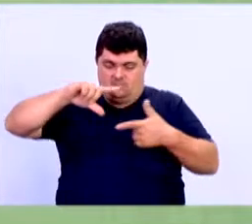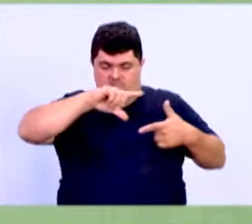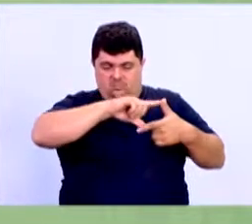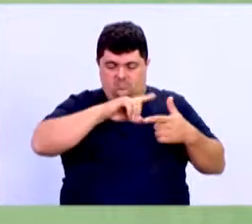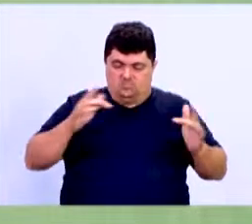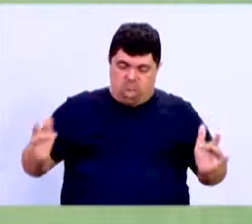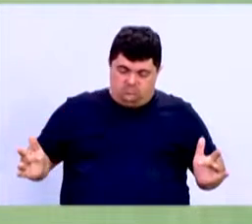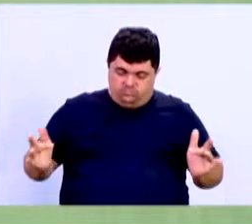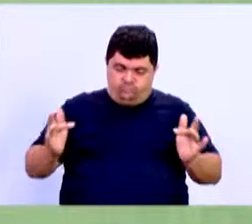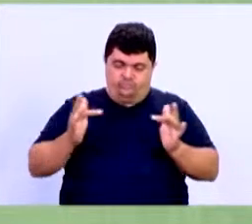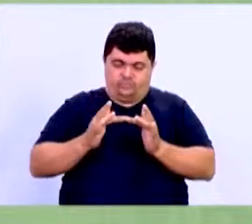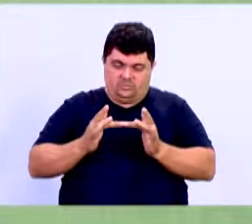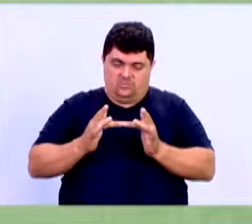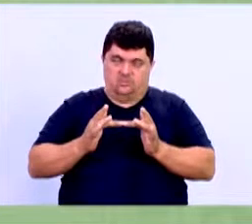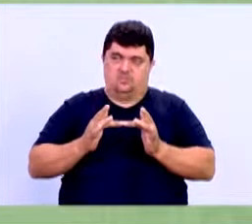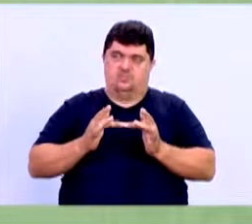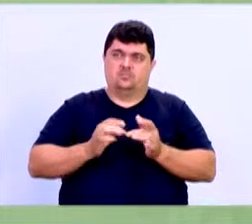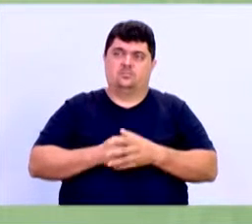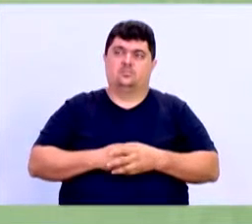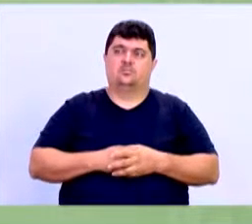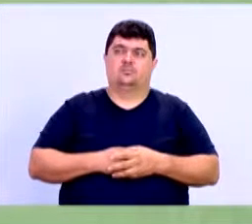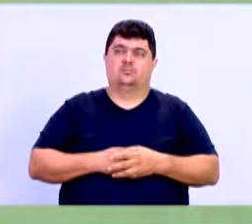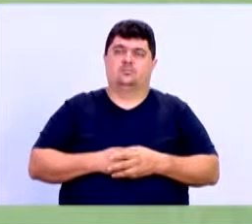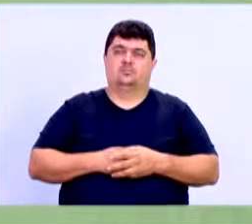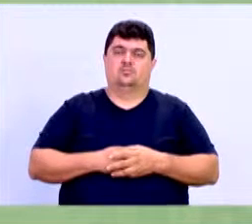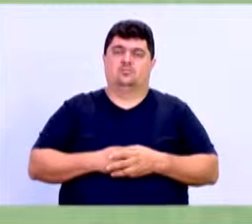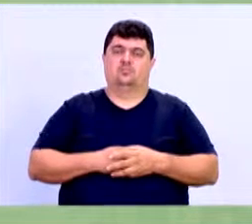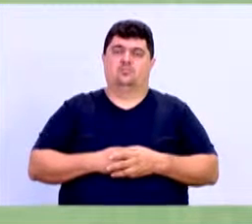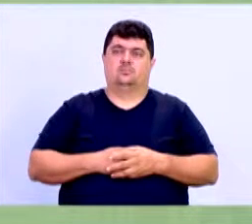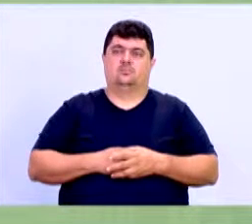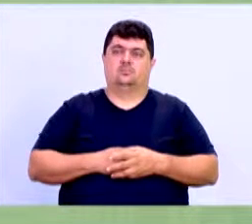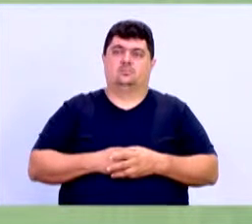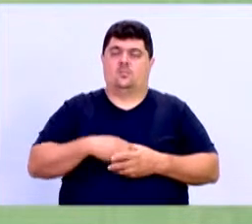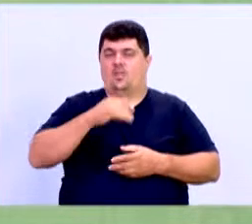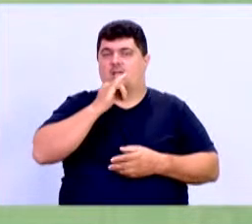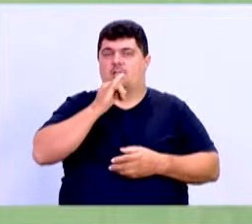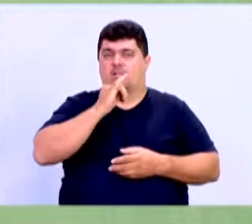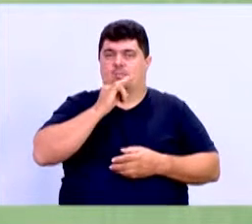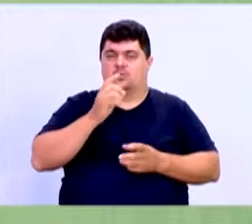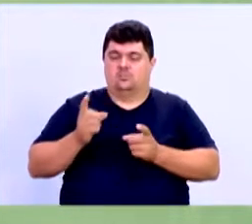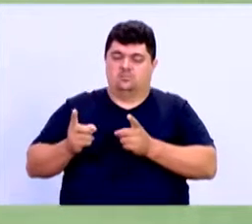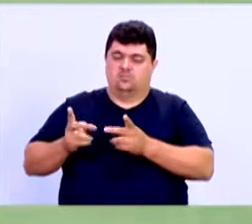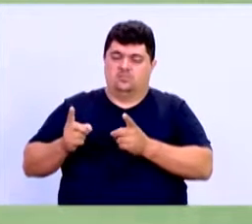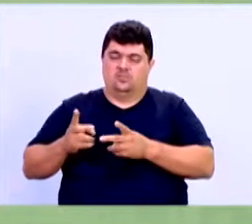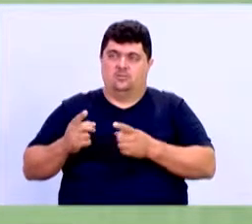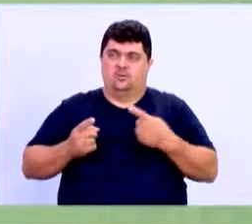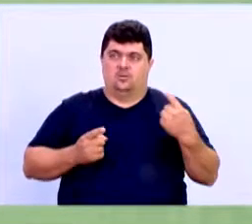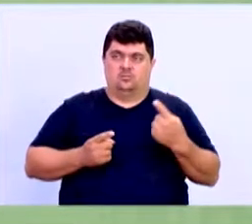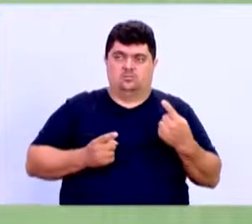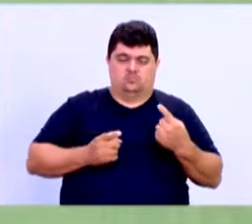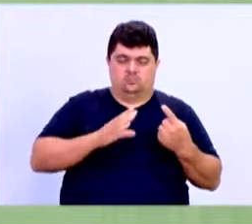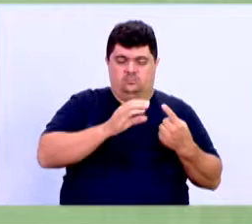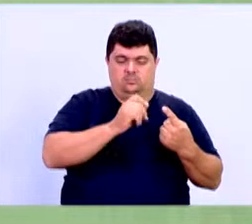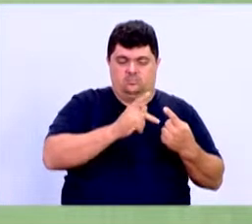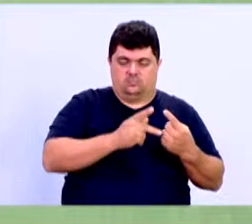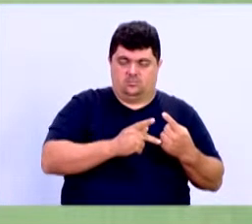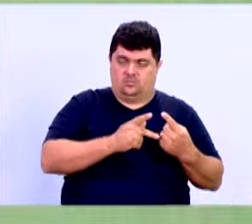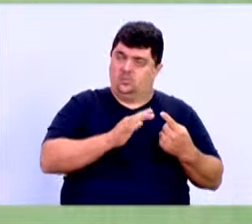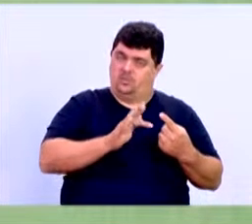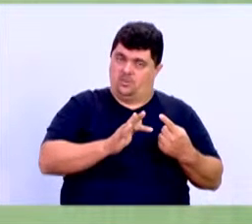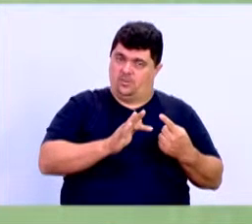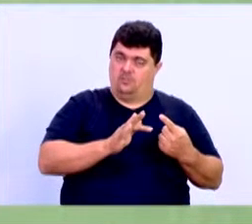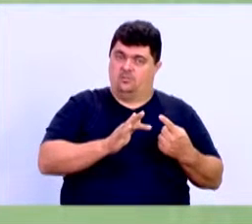atributos nominativos. Eles também podem ser classificados, esses atributos, conforme a